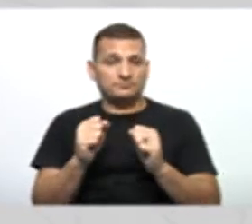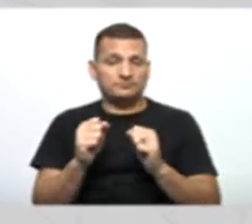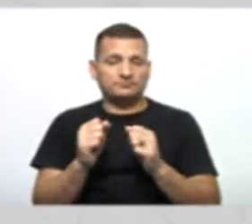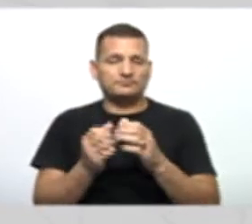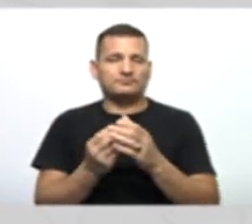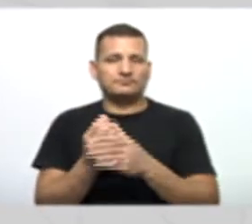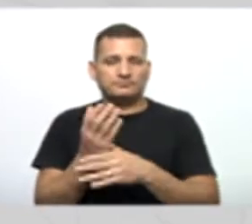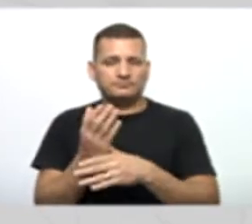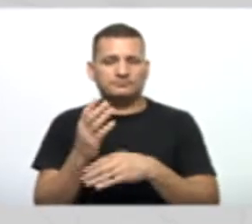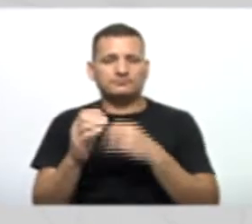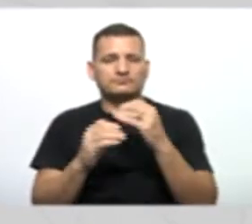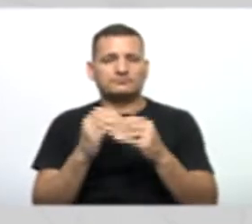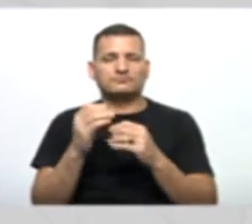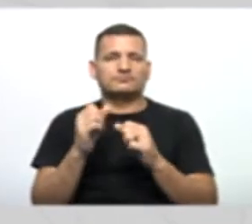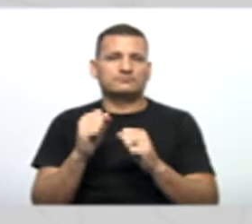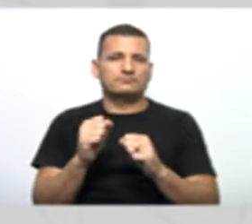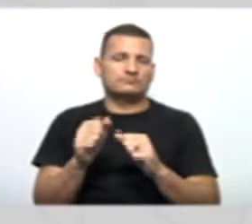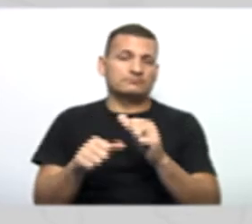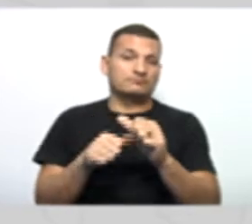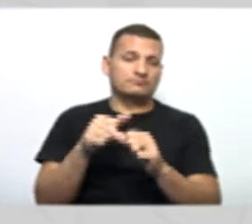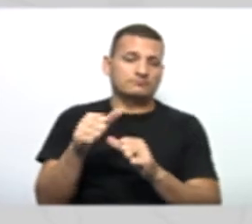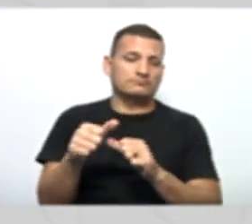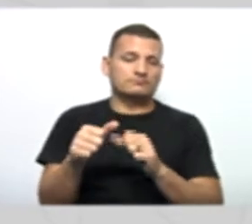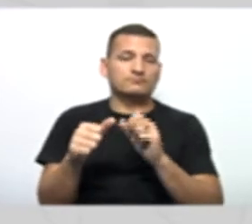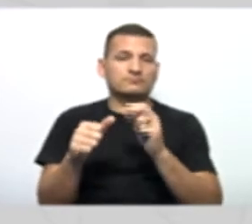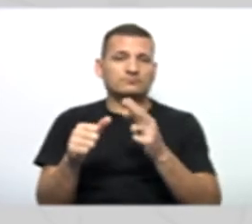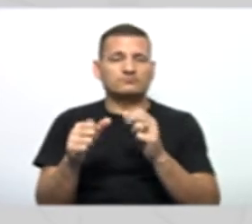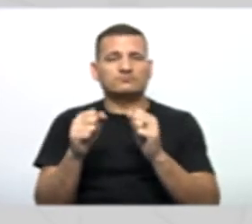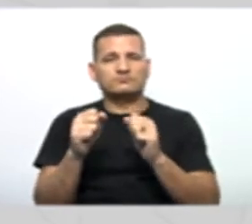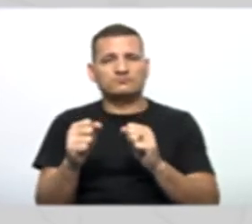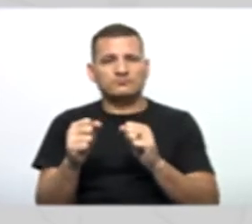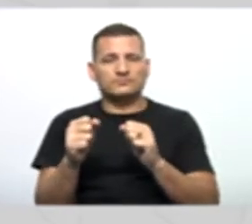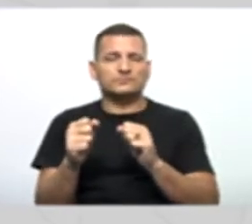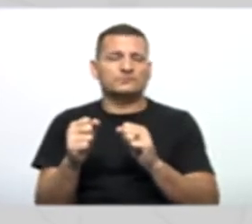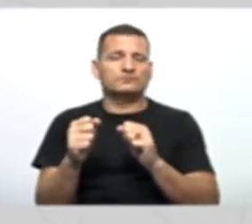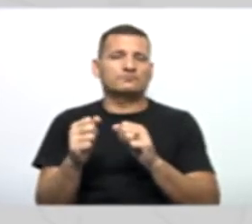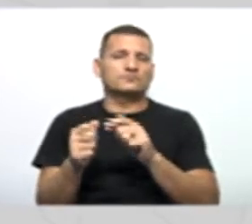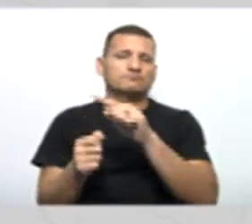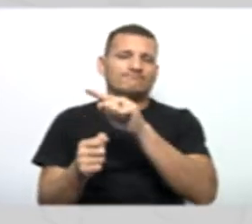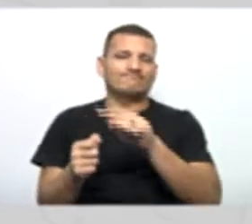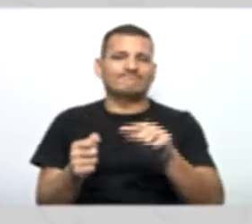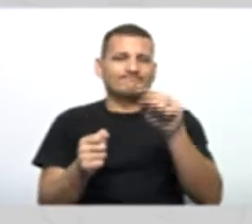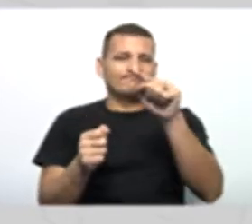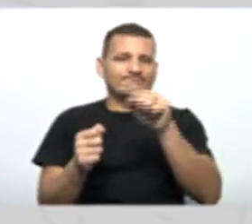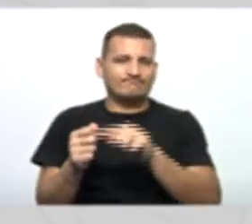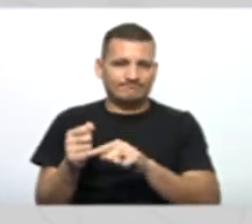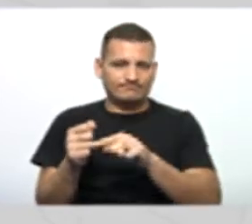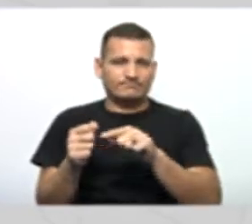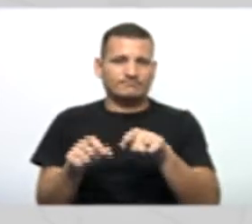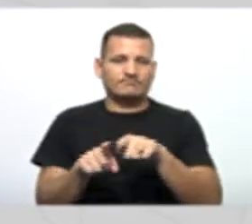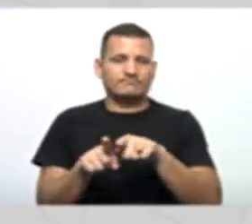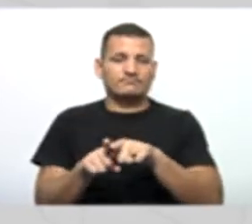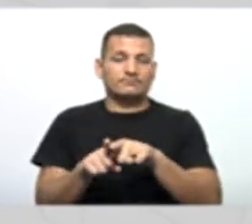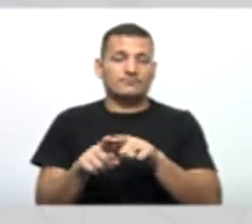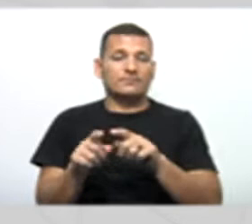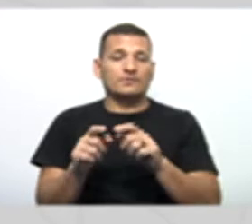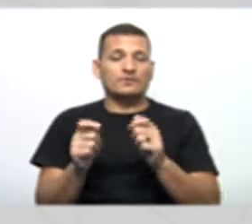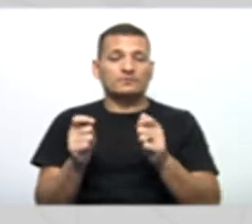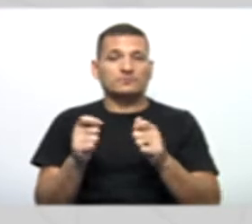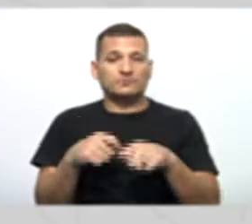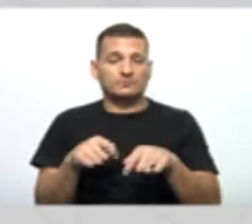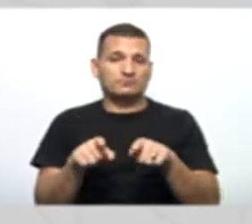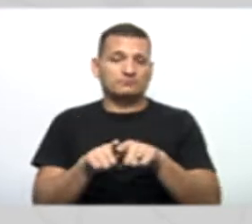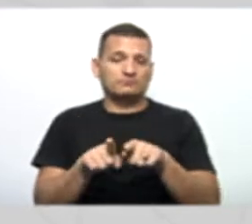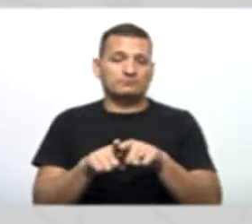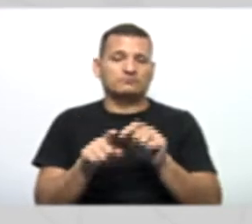você pode alterar um banco ou você pode excluir um banco de dados. Também é possível você fazer operações sobre funções